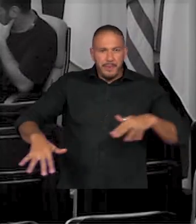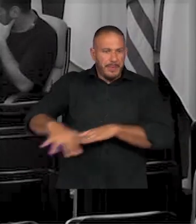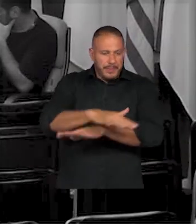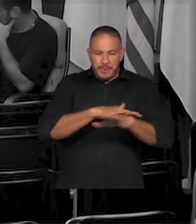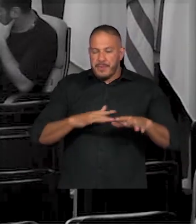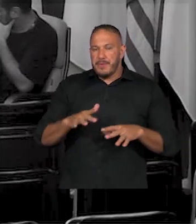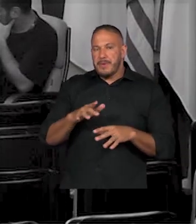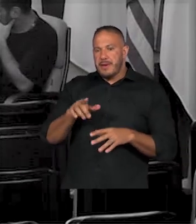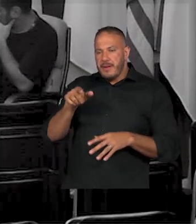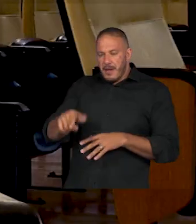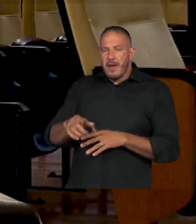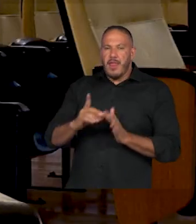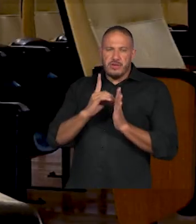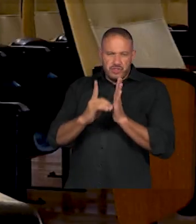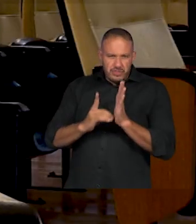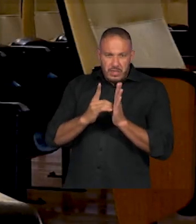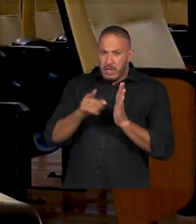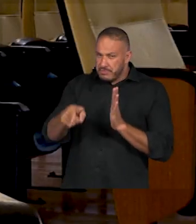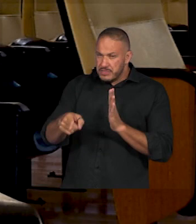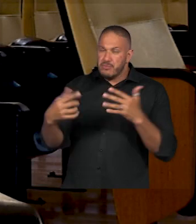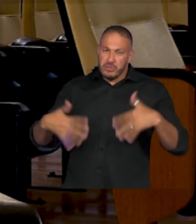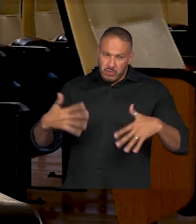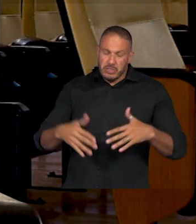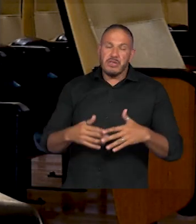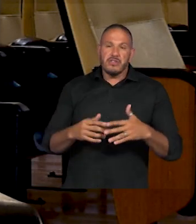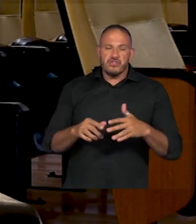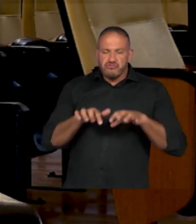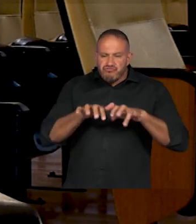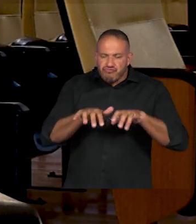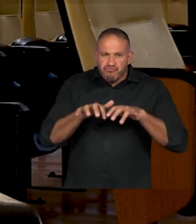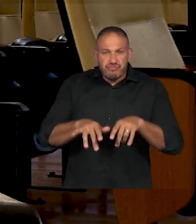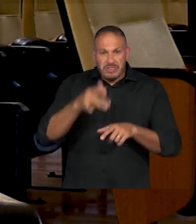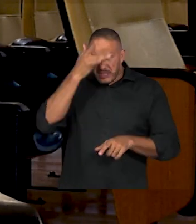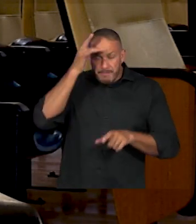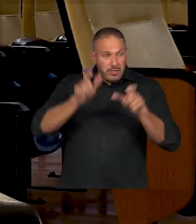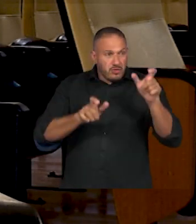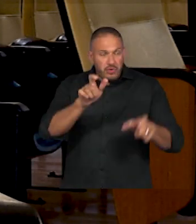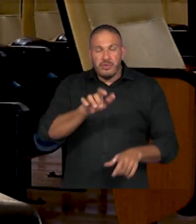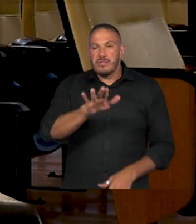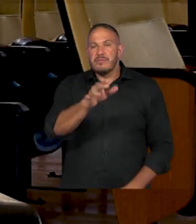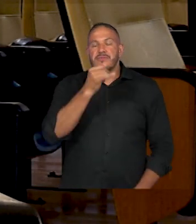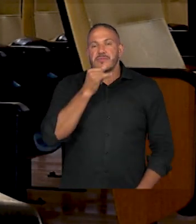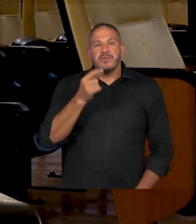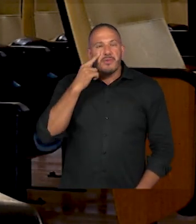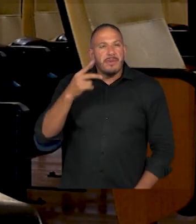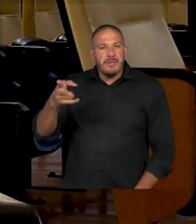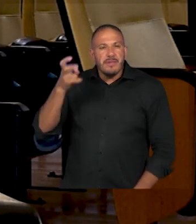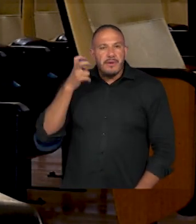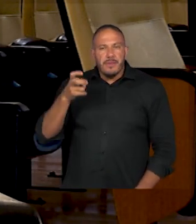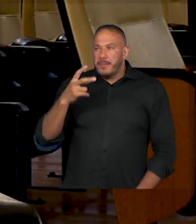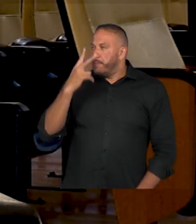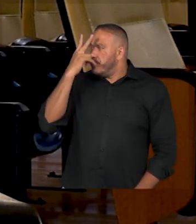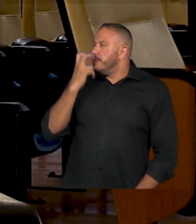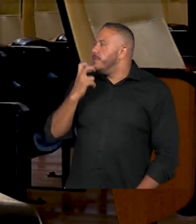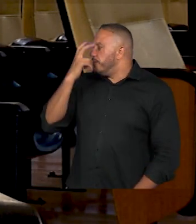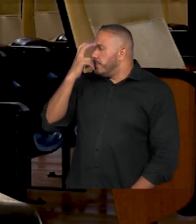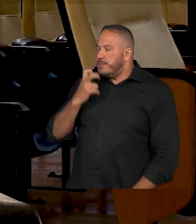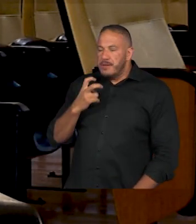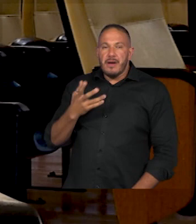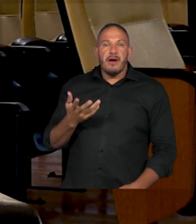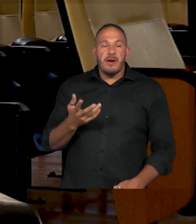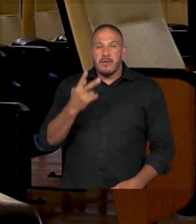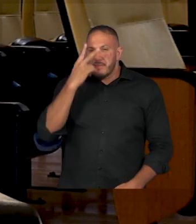digital, que é muito importante também. As pessoas não veem que, por exemplo, o cego, ele é um